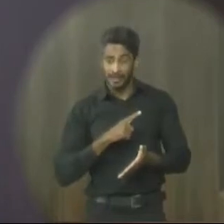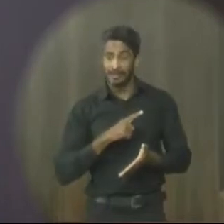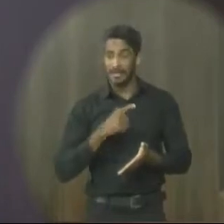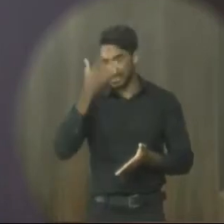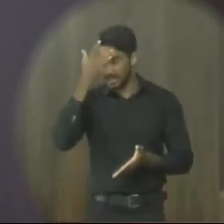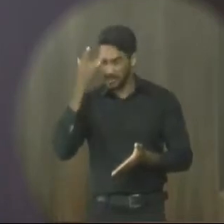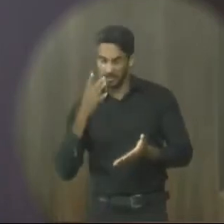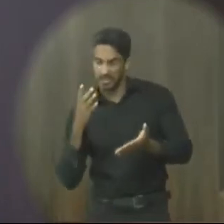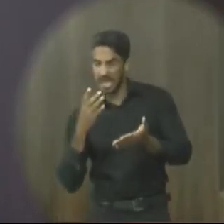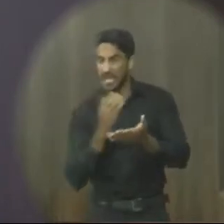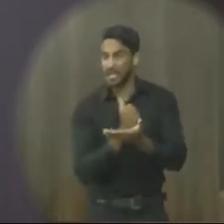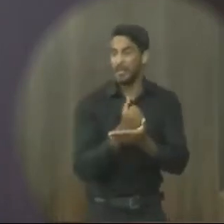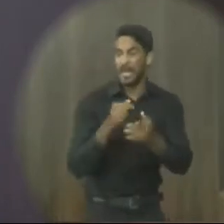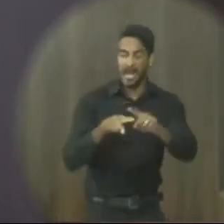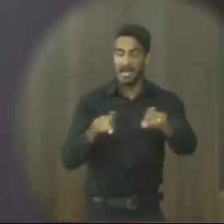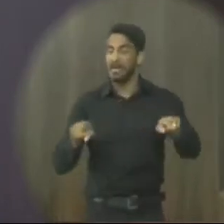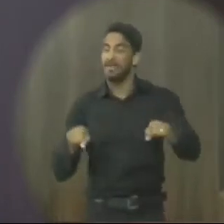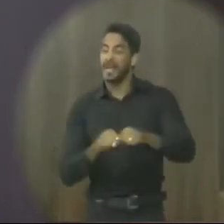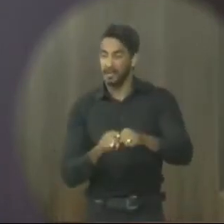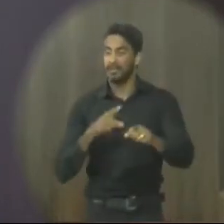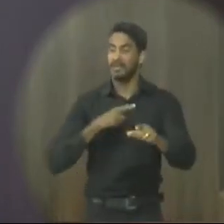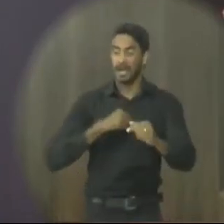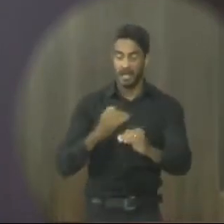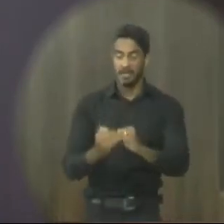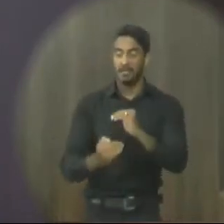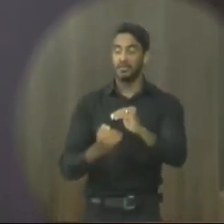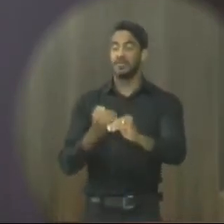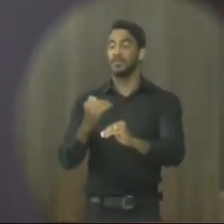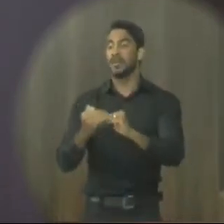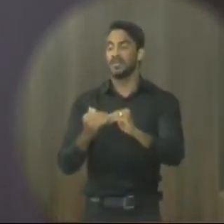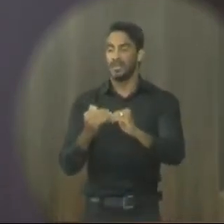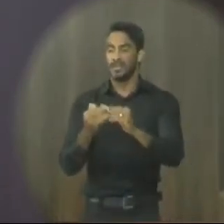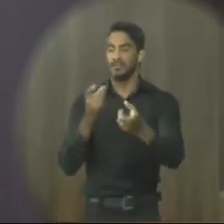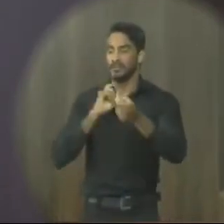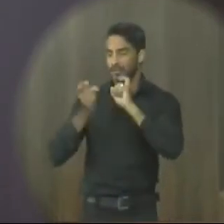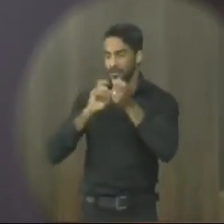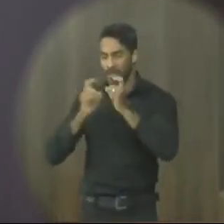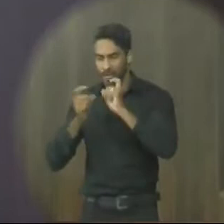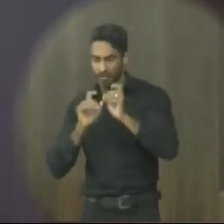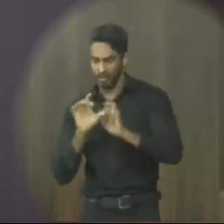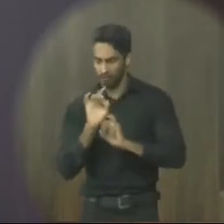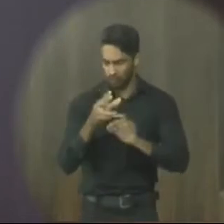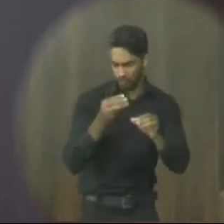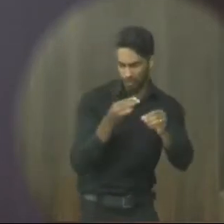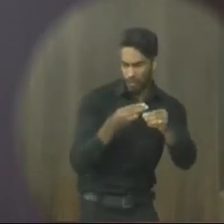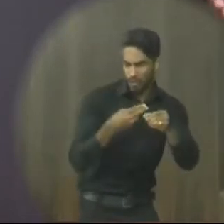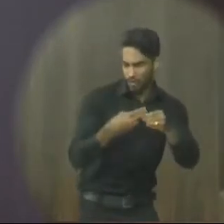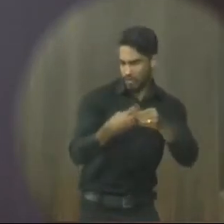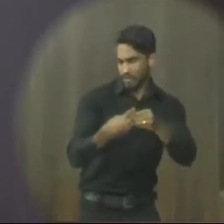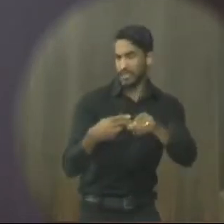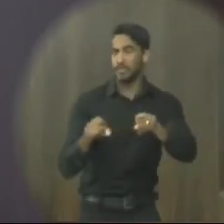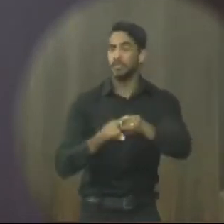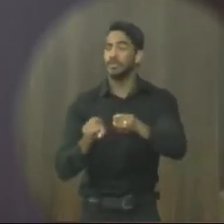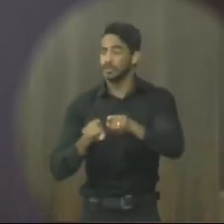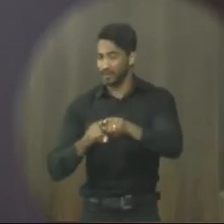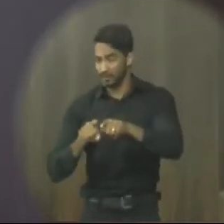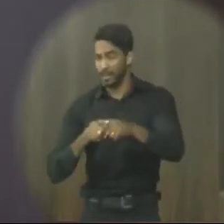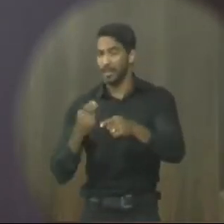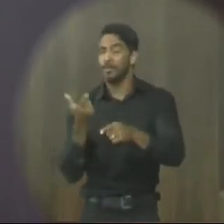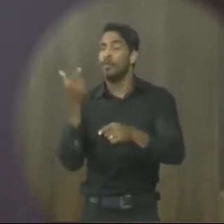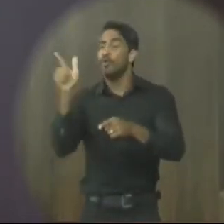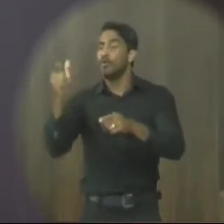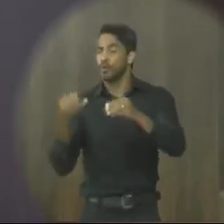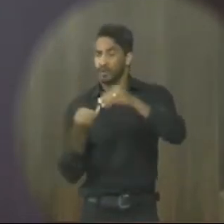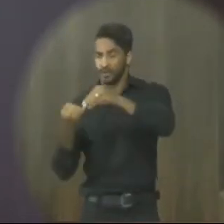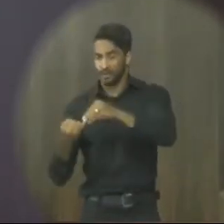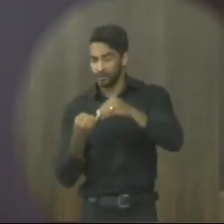invadidas e que ainda está no processo de a gente reunir não só o município, né, mas envolver também outras